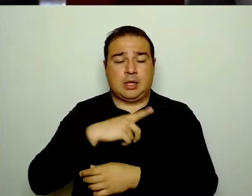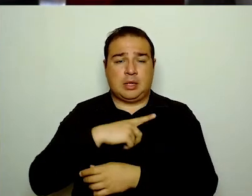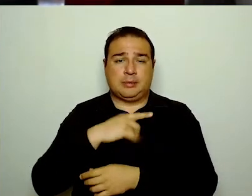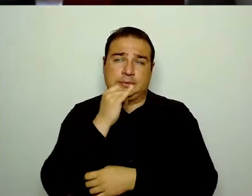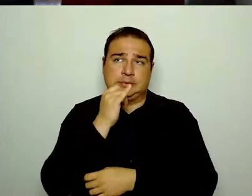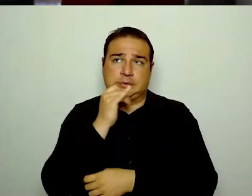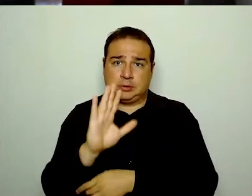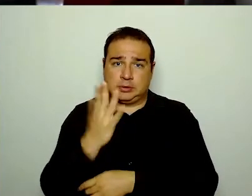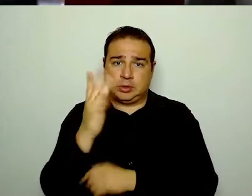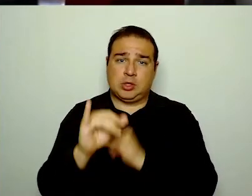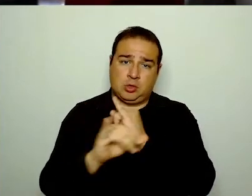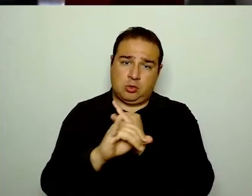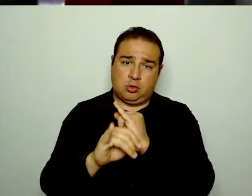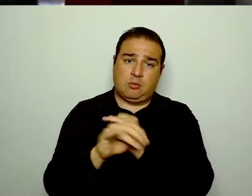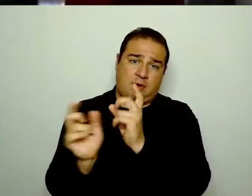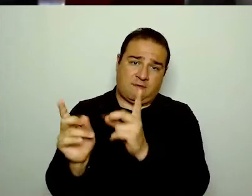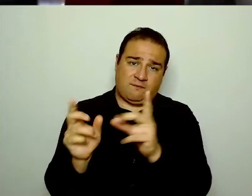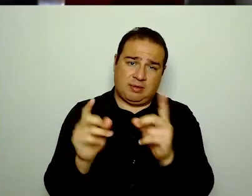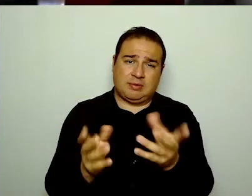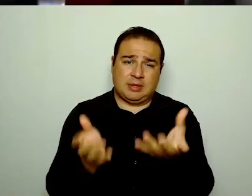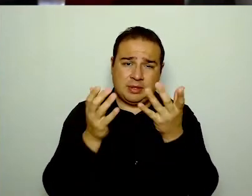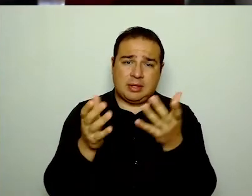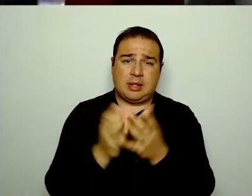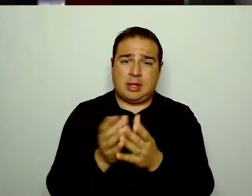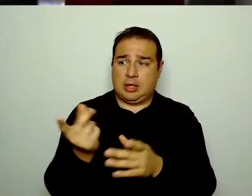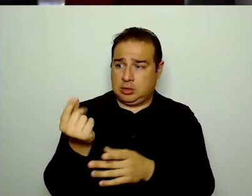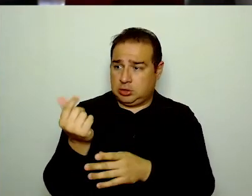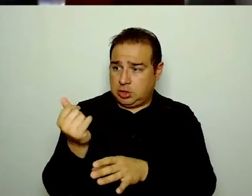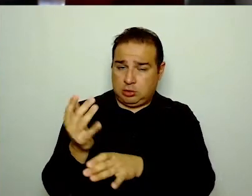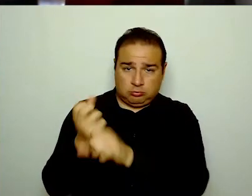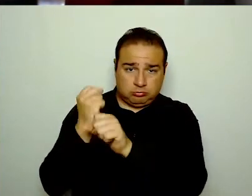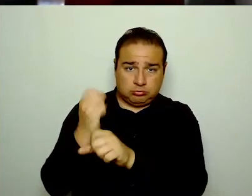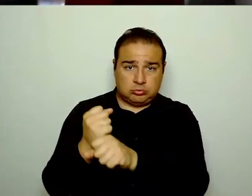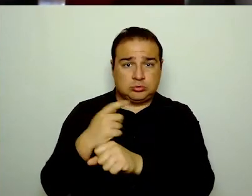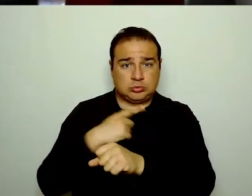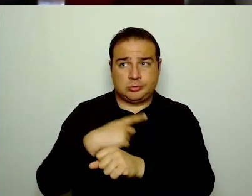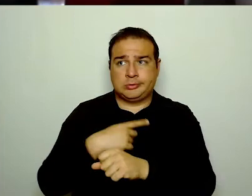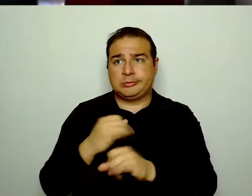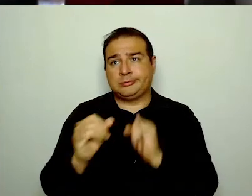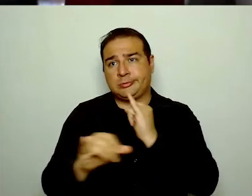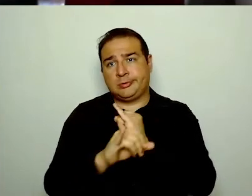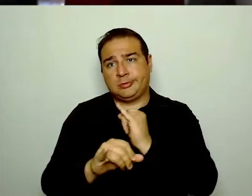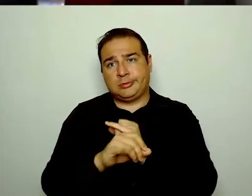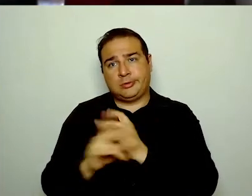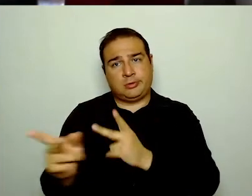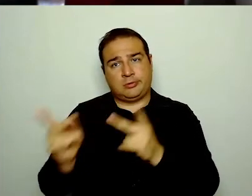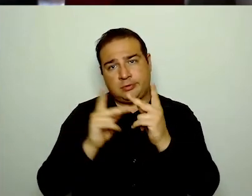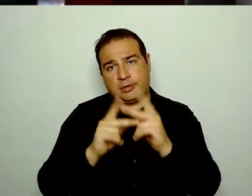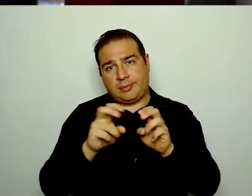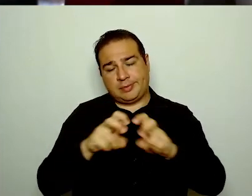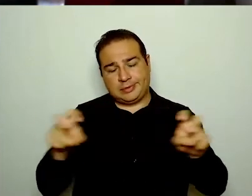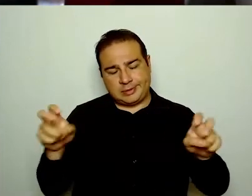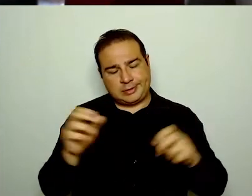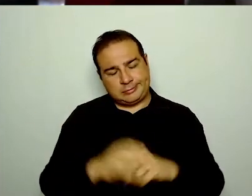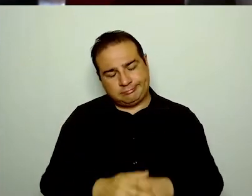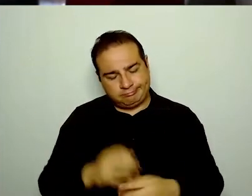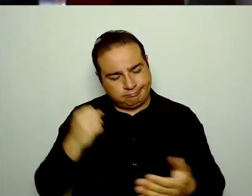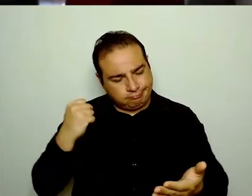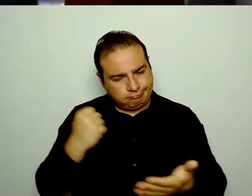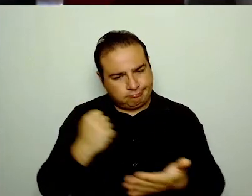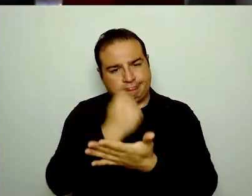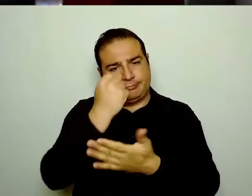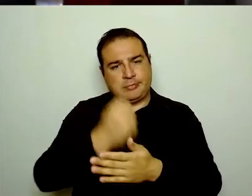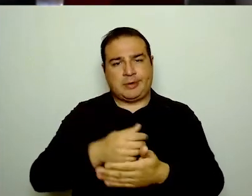vezes, nós tínhamos o caso de um dono de uma venda que queria lucrar naquele dia da eleição e ele estava convocado